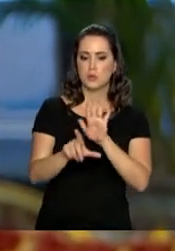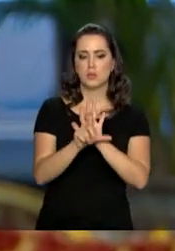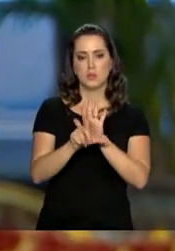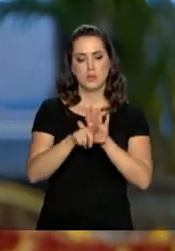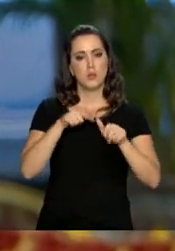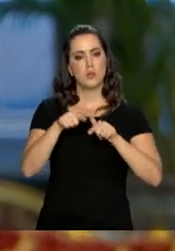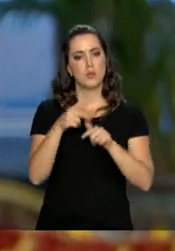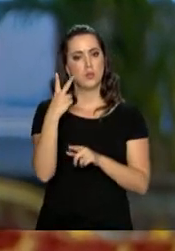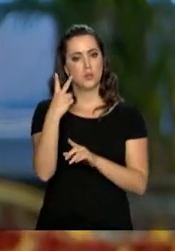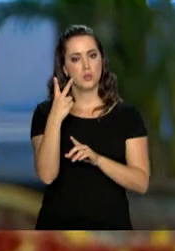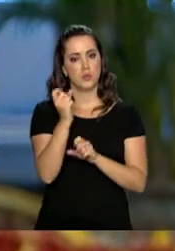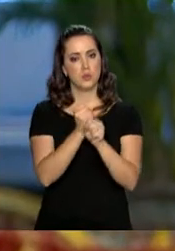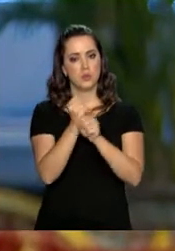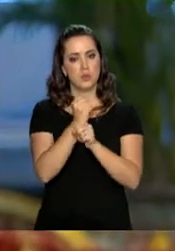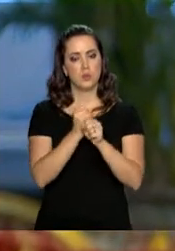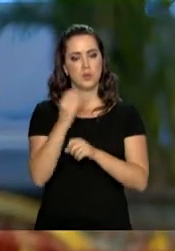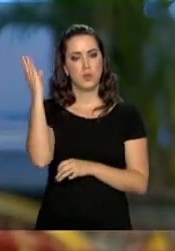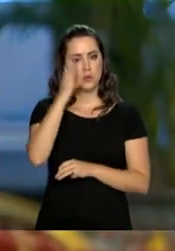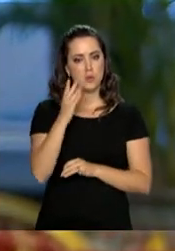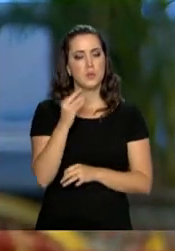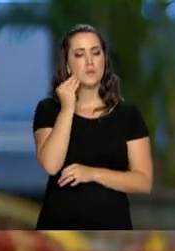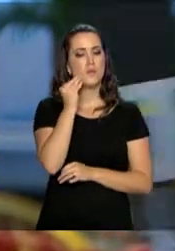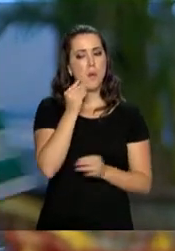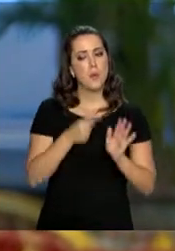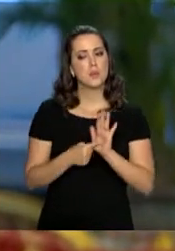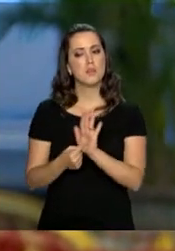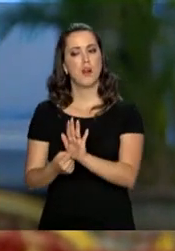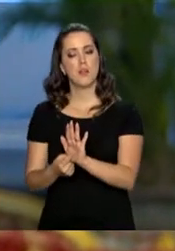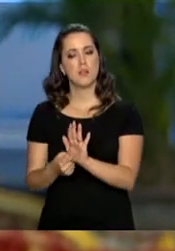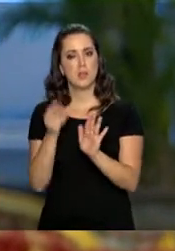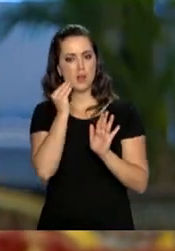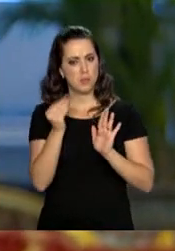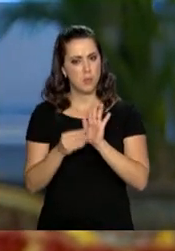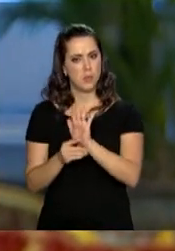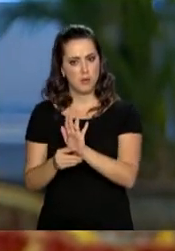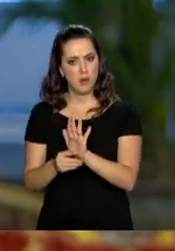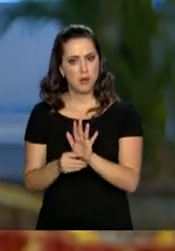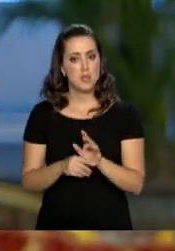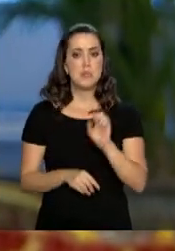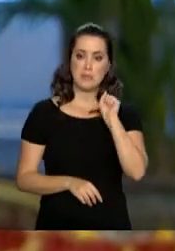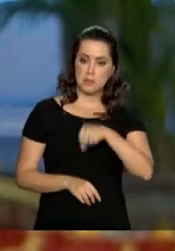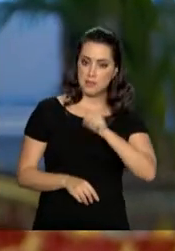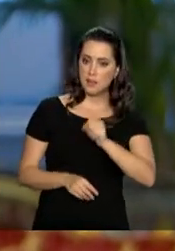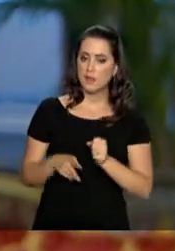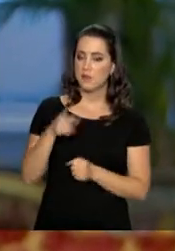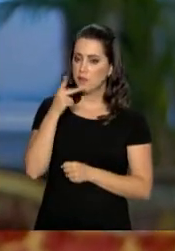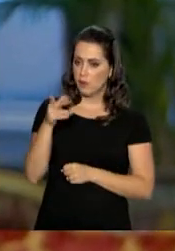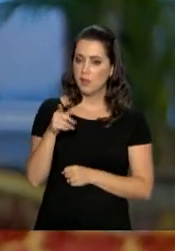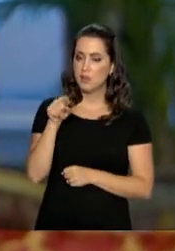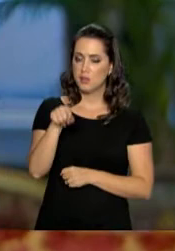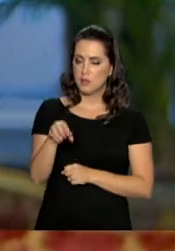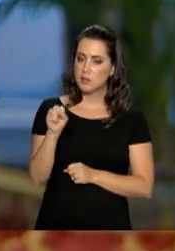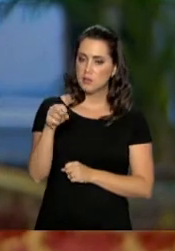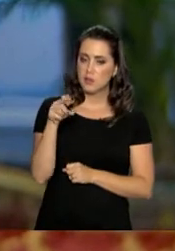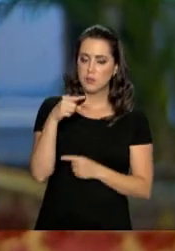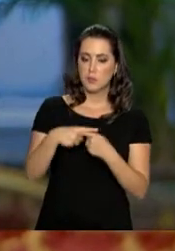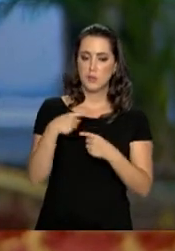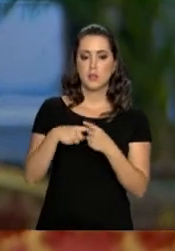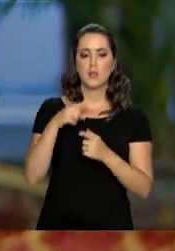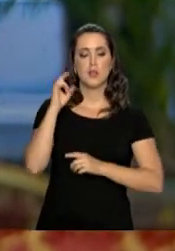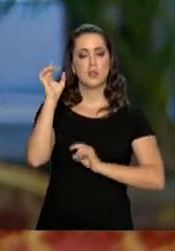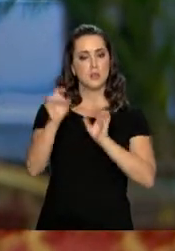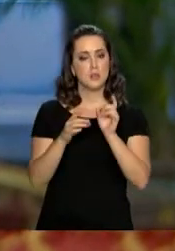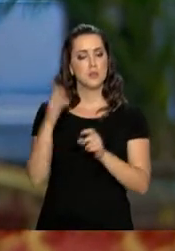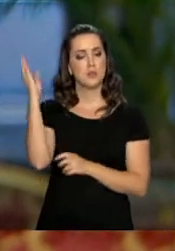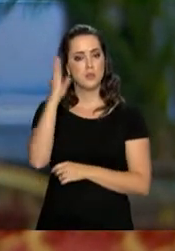nos últimos 2 anos. O Brasil vai trazer essa experiência para o encontro? Vai. Eu falarei exatamente sobre isso num dado momento, porque a experiência brasileira